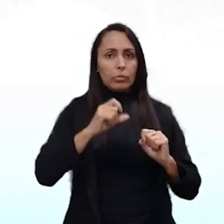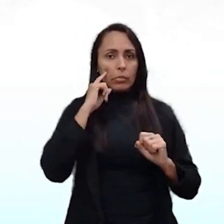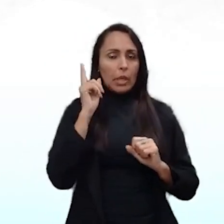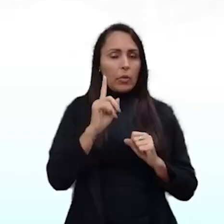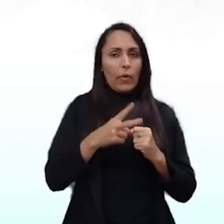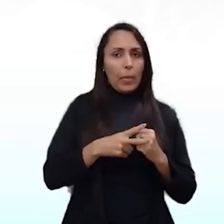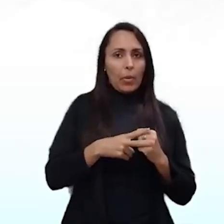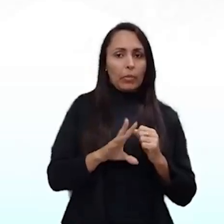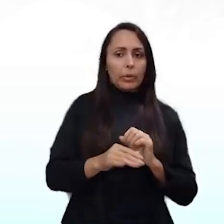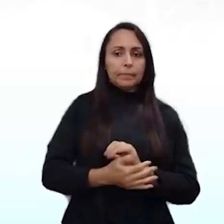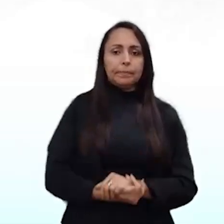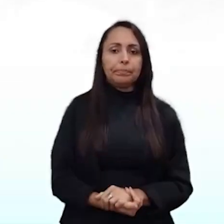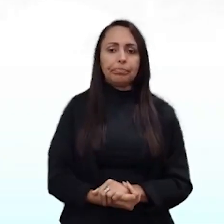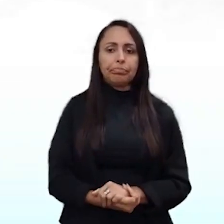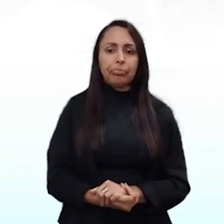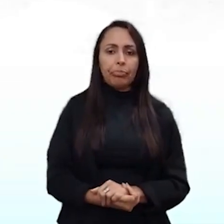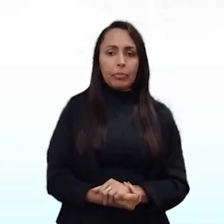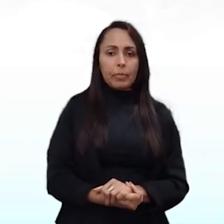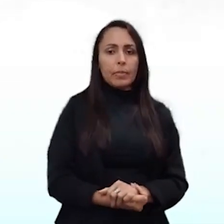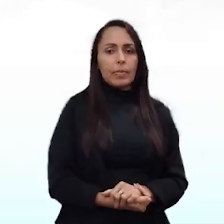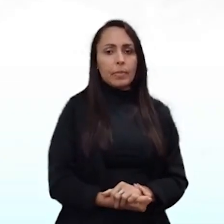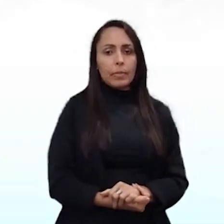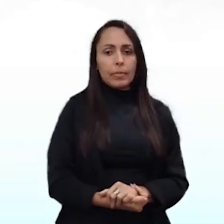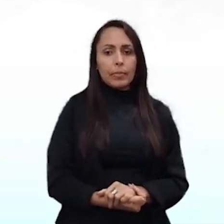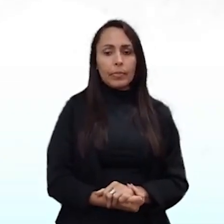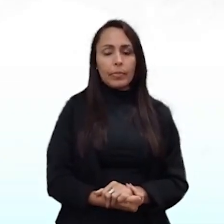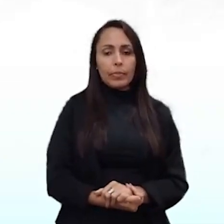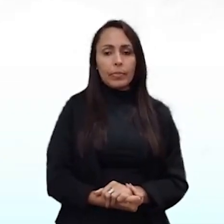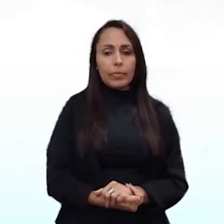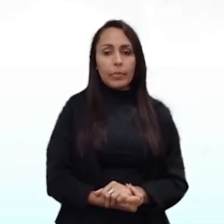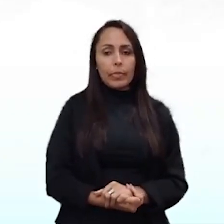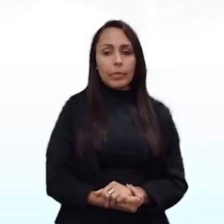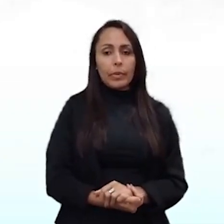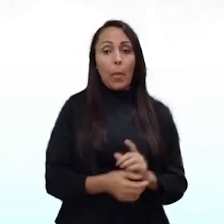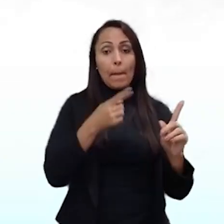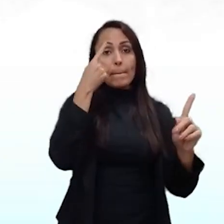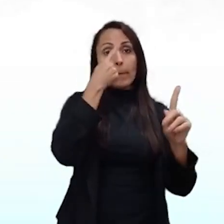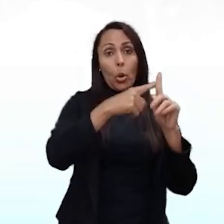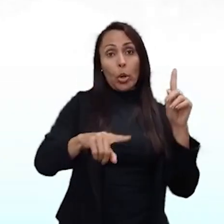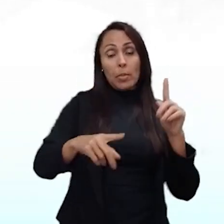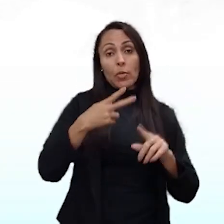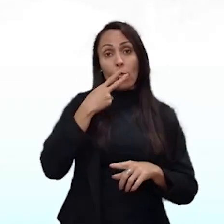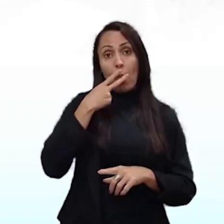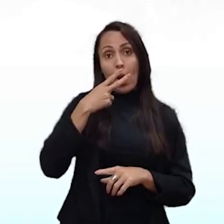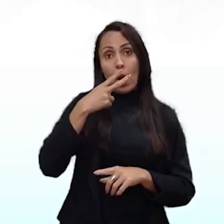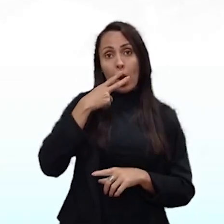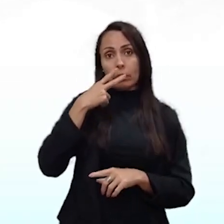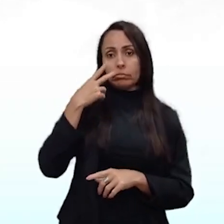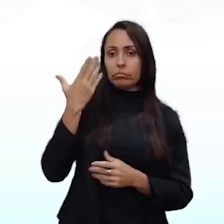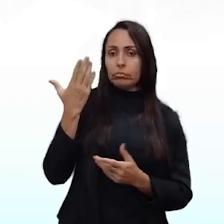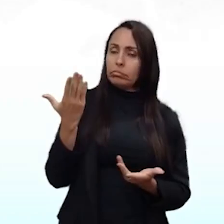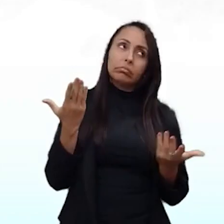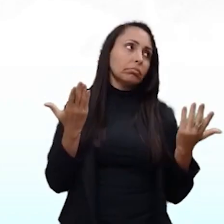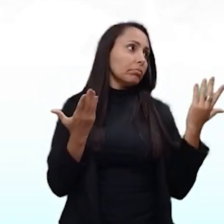não verbal. Olha aí. Proibido o quê? Fumar. Ok?